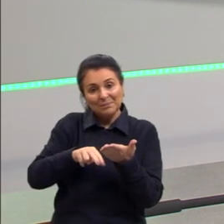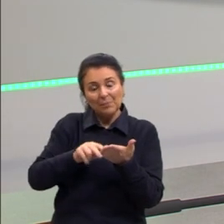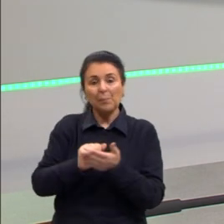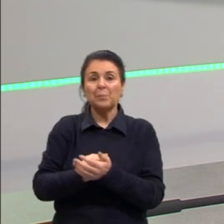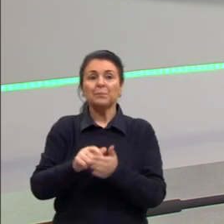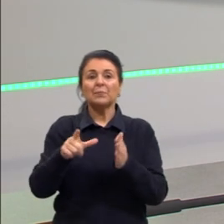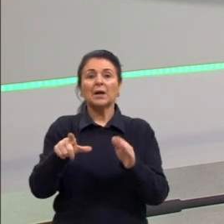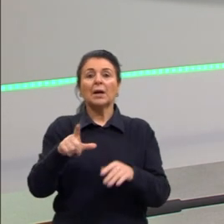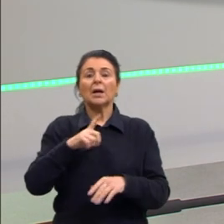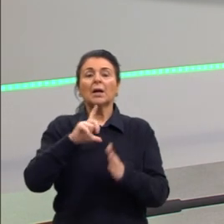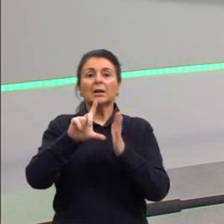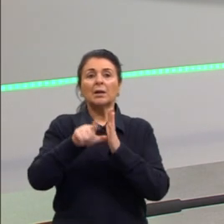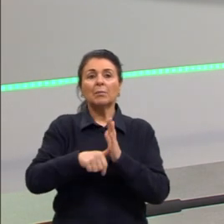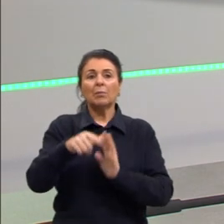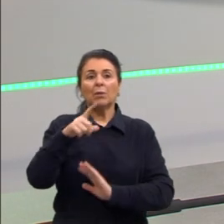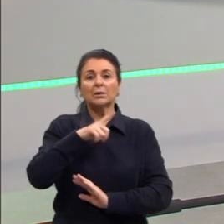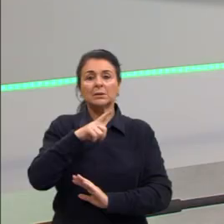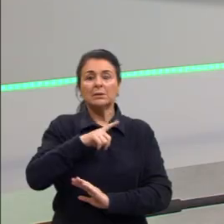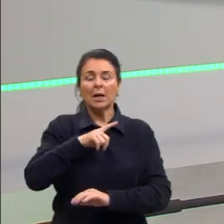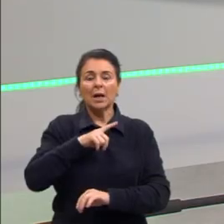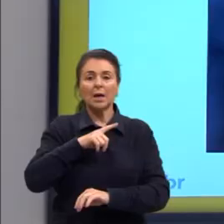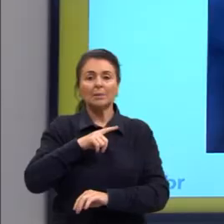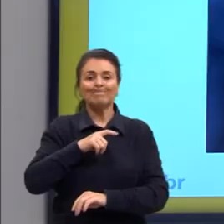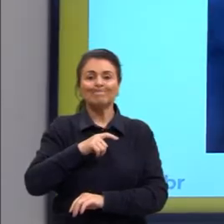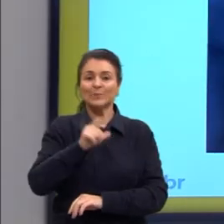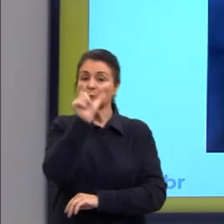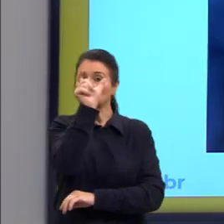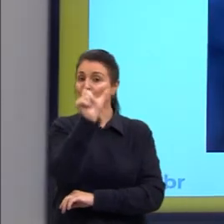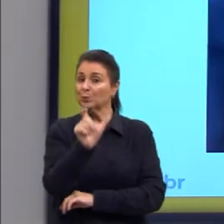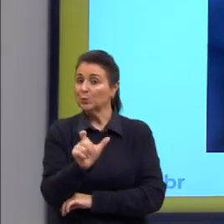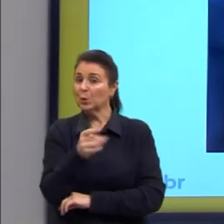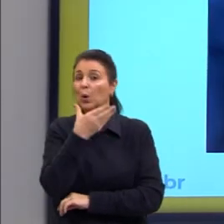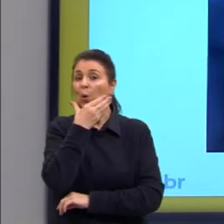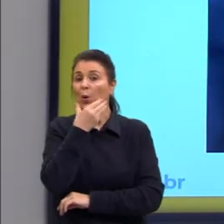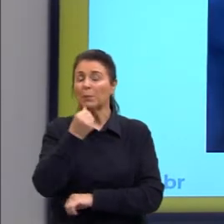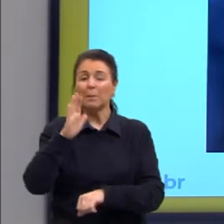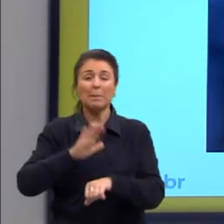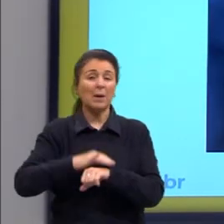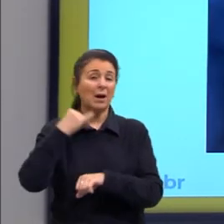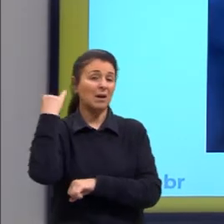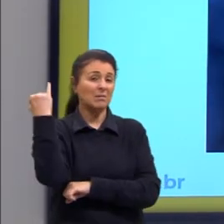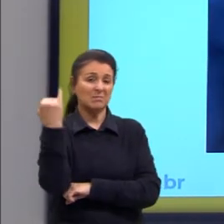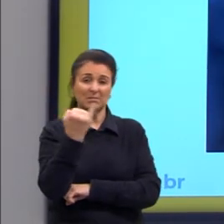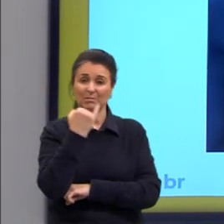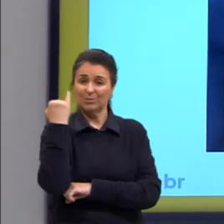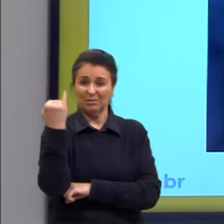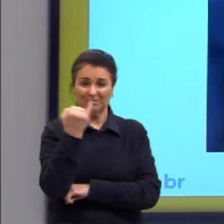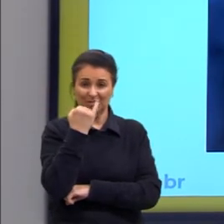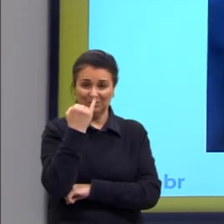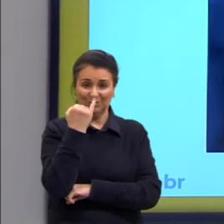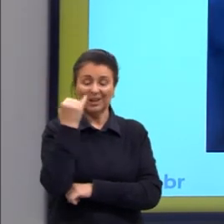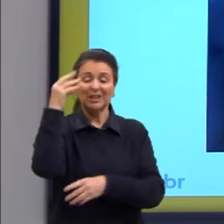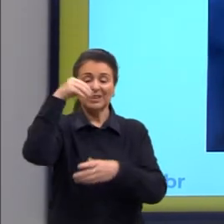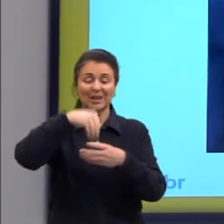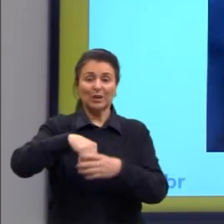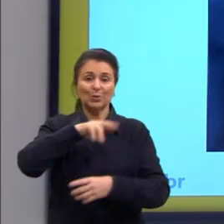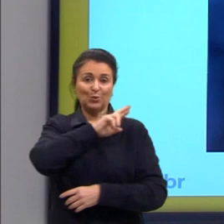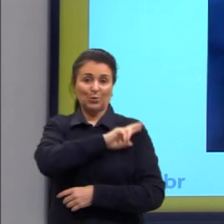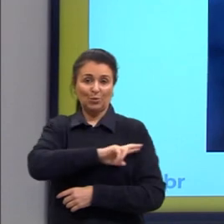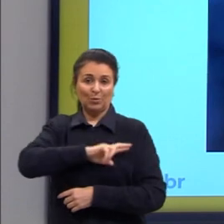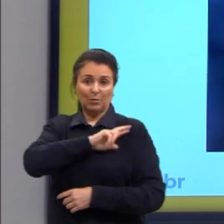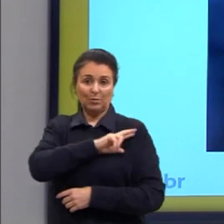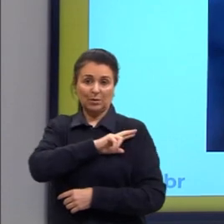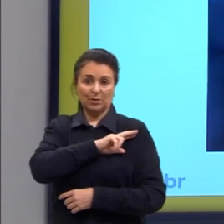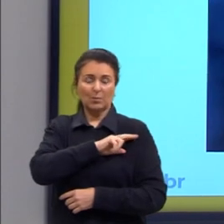o cara mas importante da literatura Nacional quando a gente fala e romantismo eu